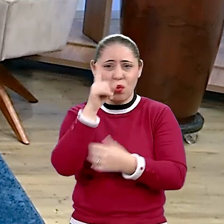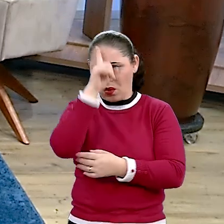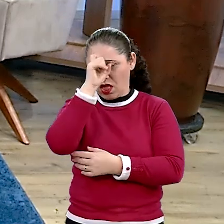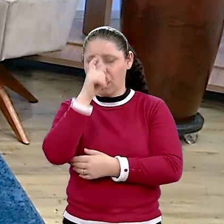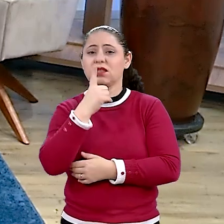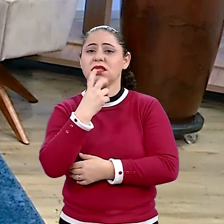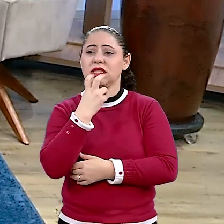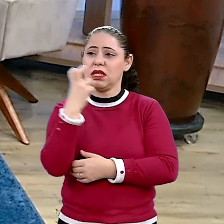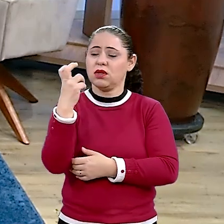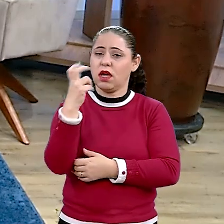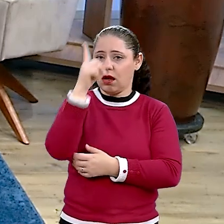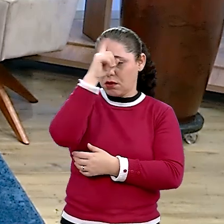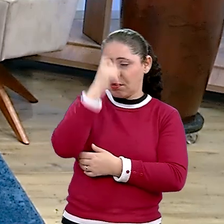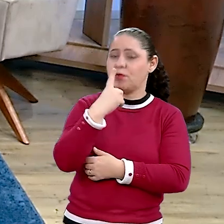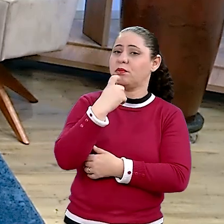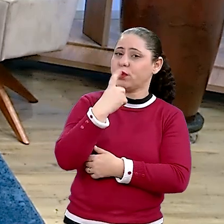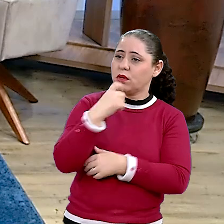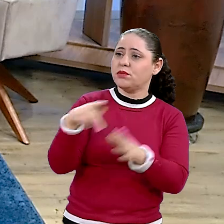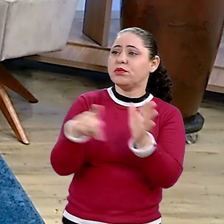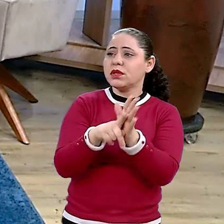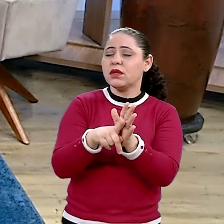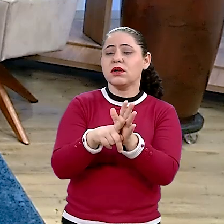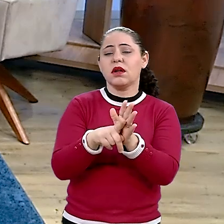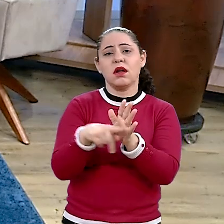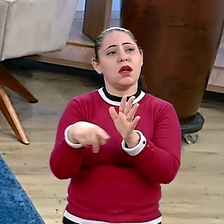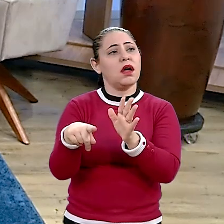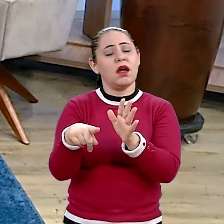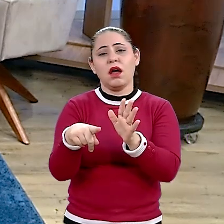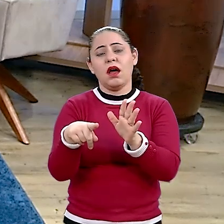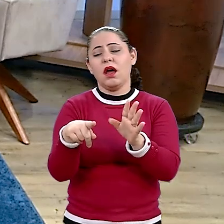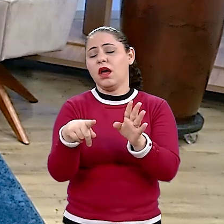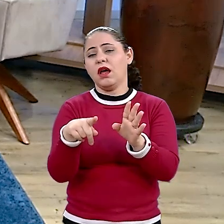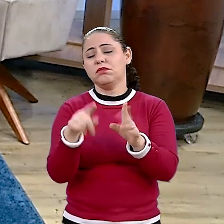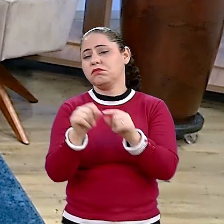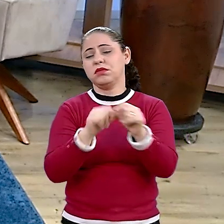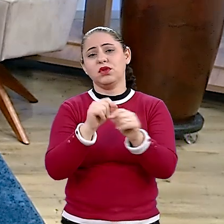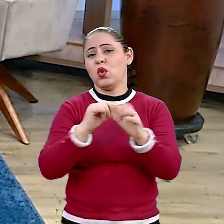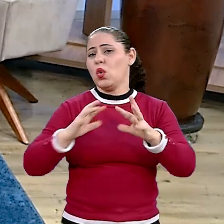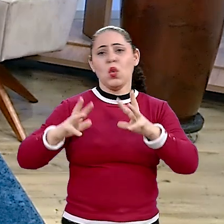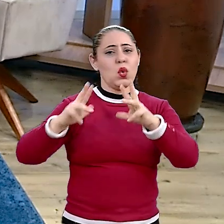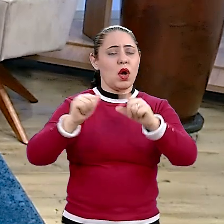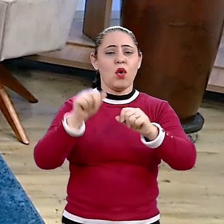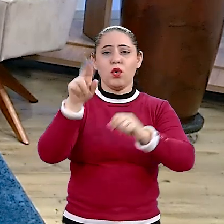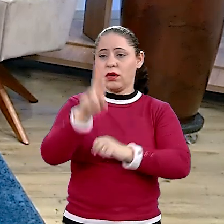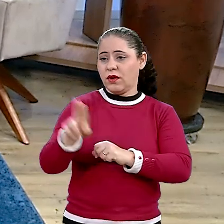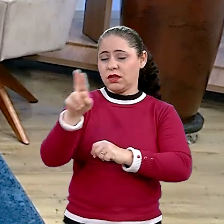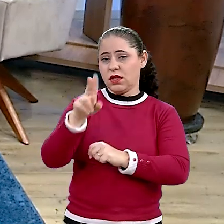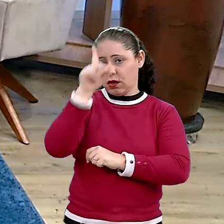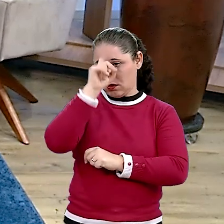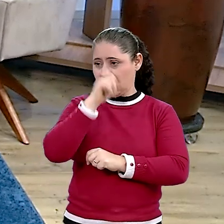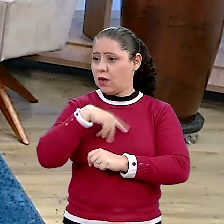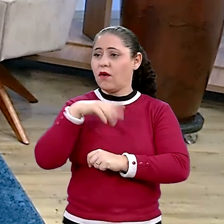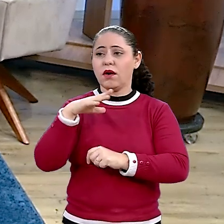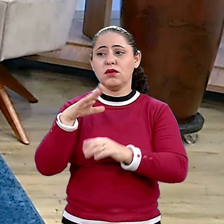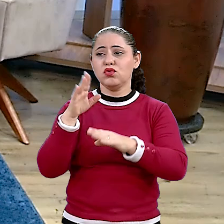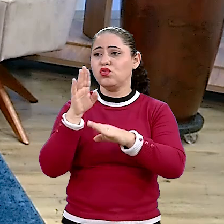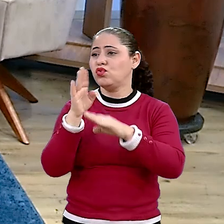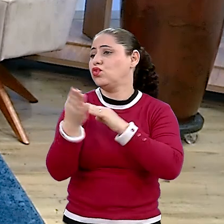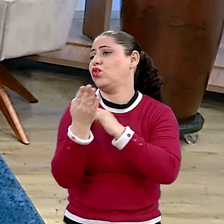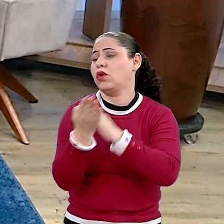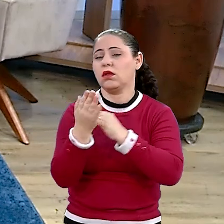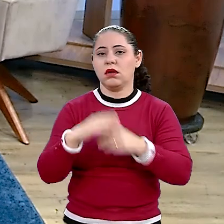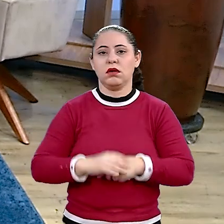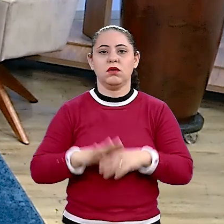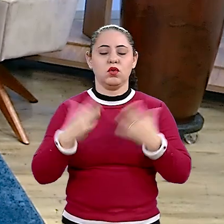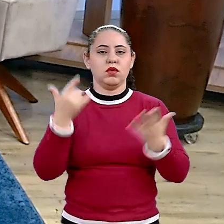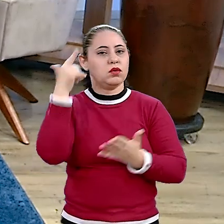do Hospital Regional Rosa Pedrocian, do Maria Aparecida Pedrocian, do Universitário, para fazer aquilo. Aí quando ele não consegue, ele